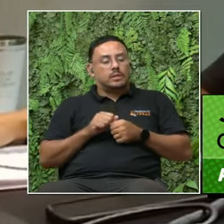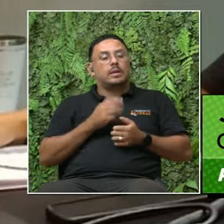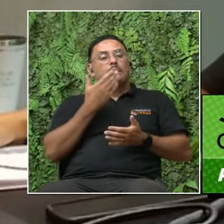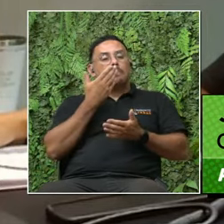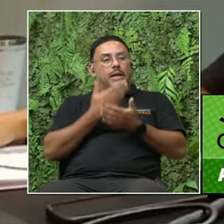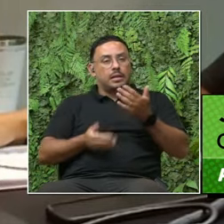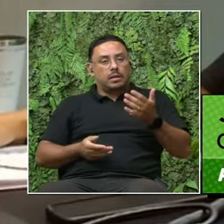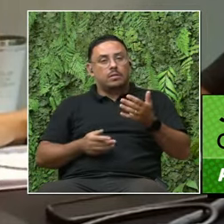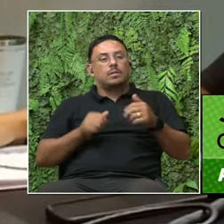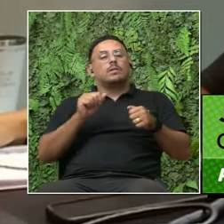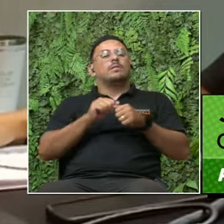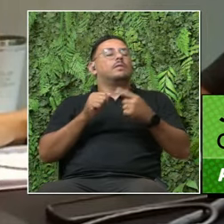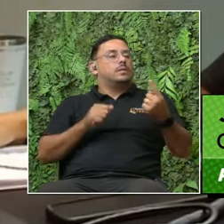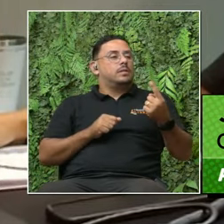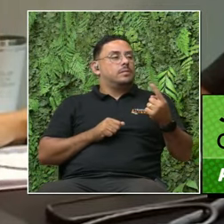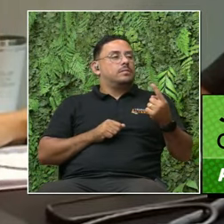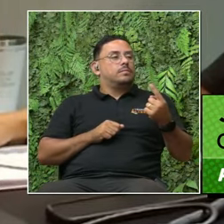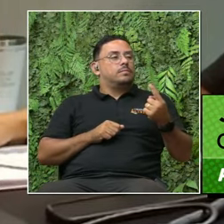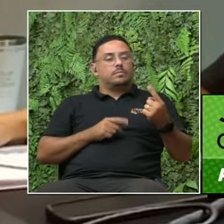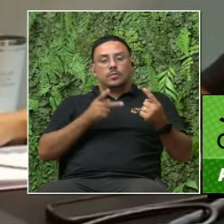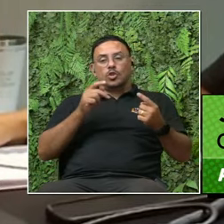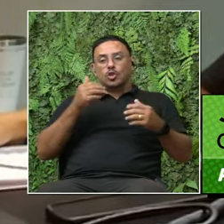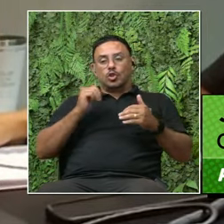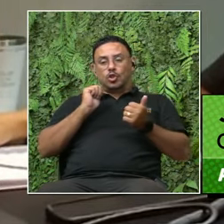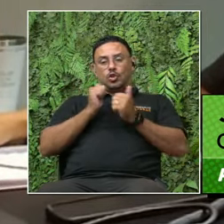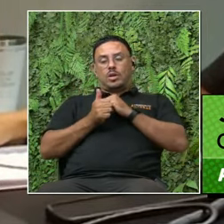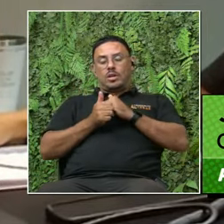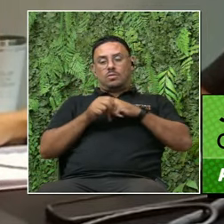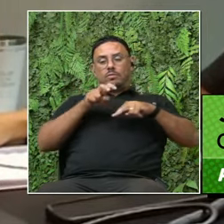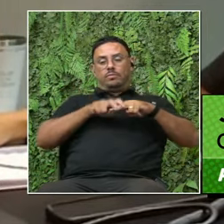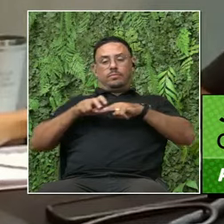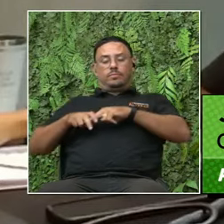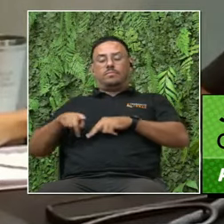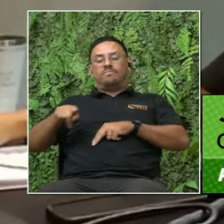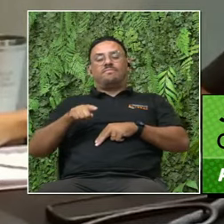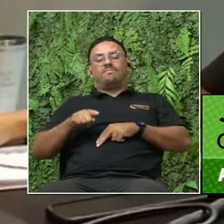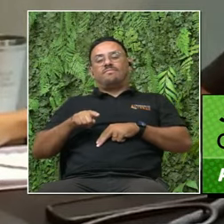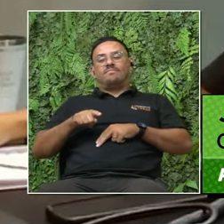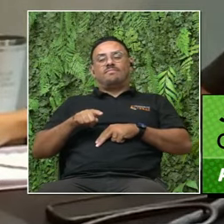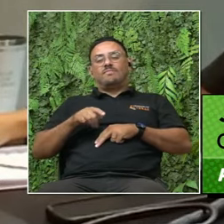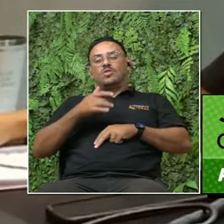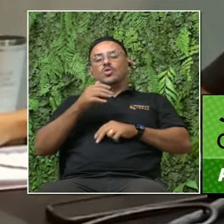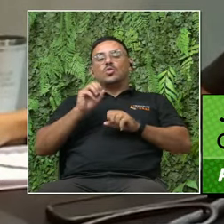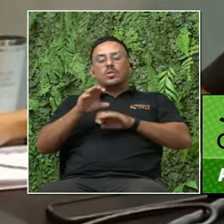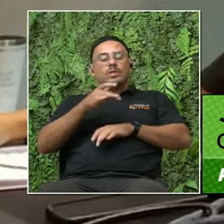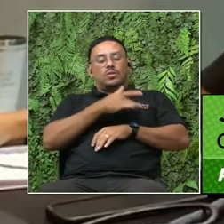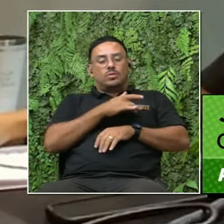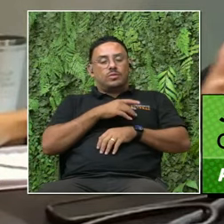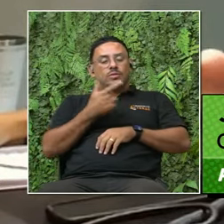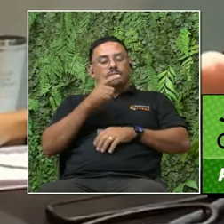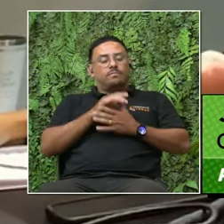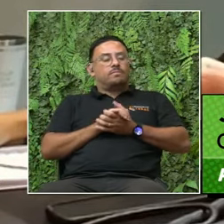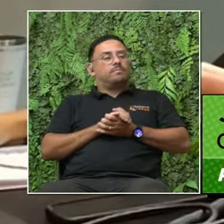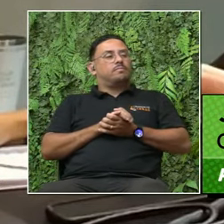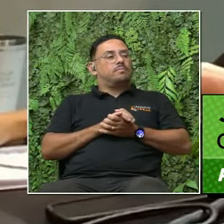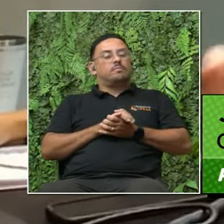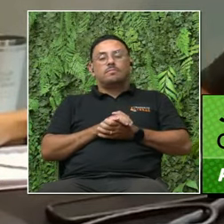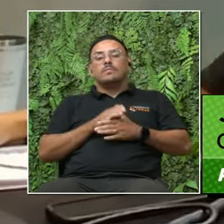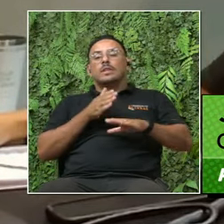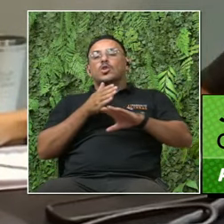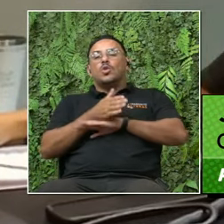perdendo o jogo e ele tinha peças Ele tinha peças o larcamon não tinha essas peças entrou Vas jogador de